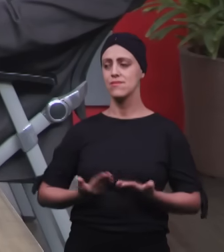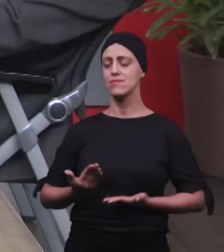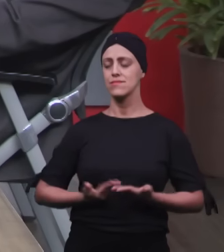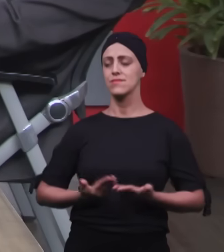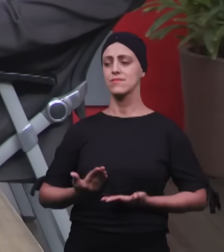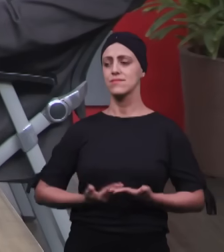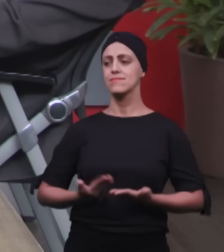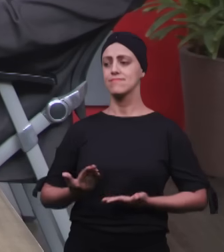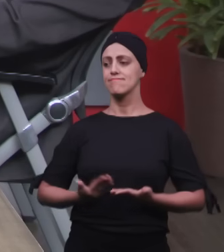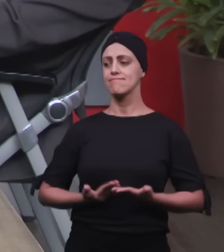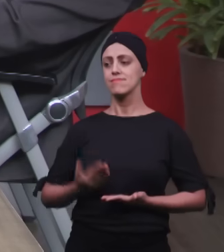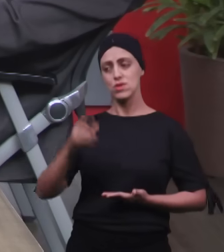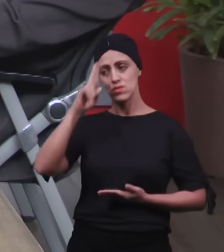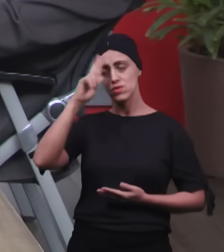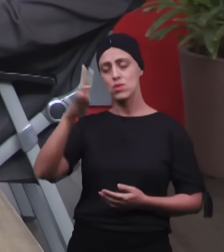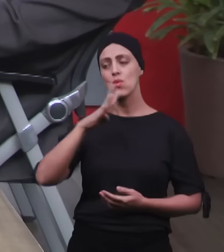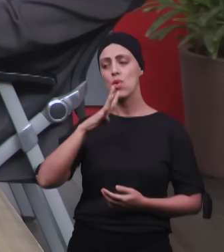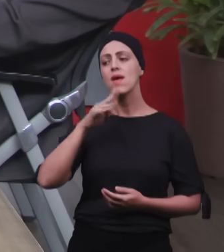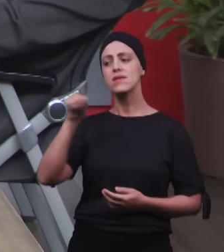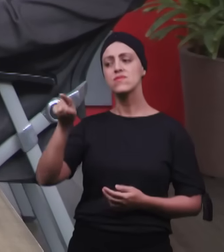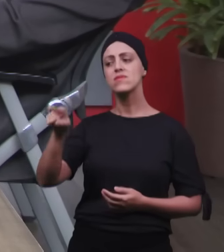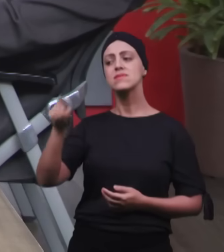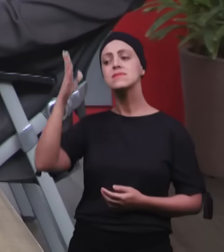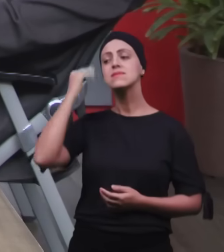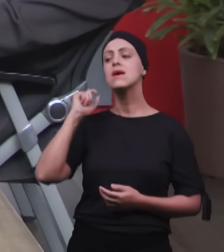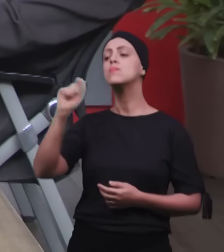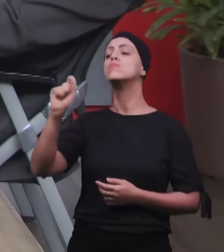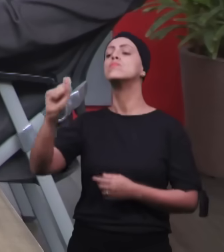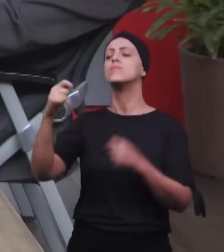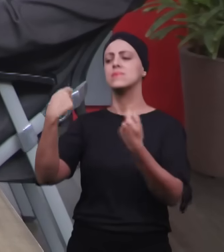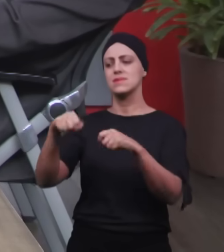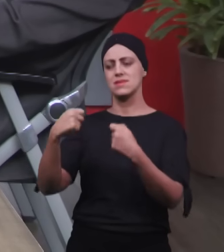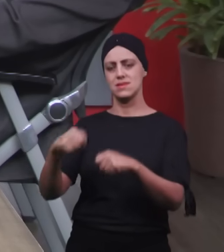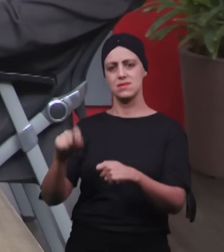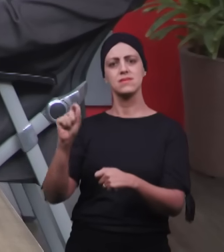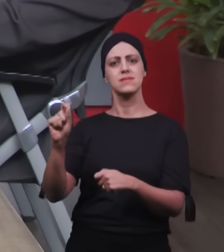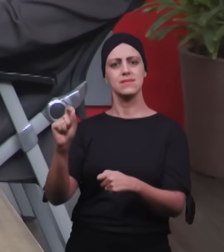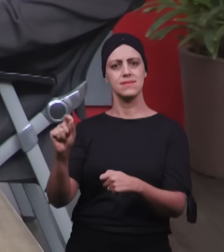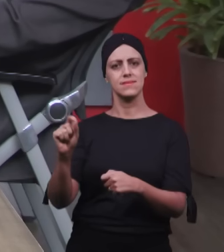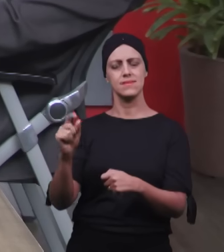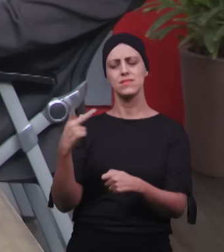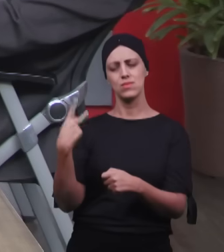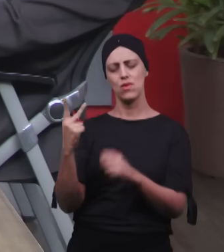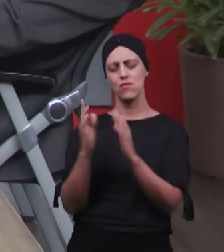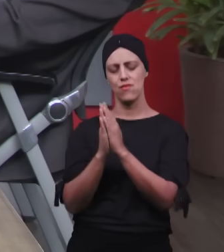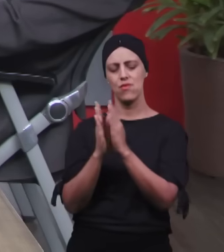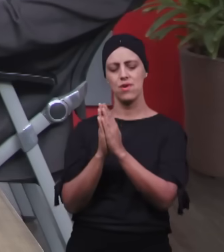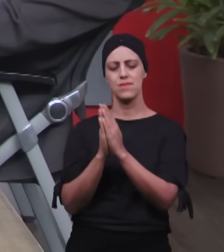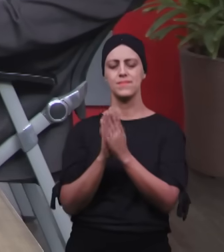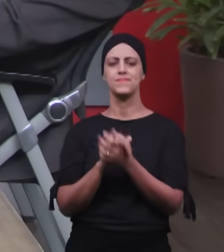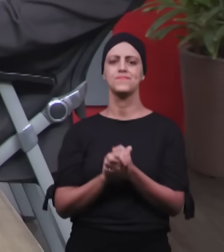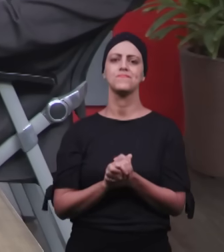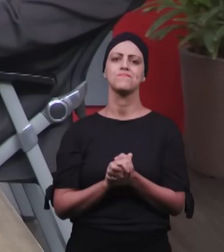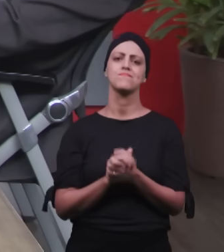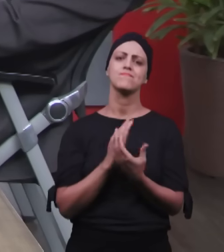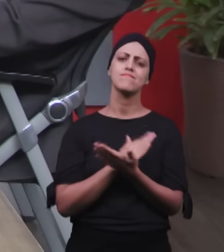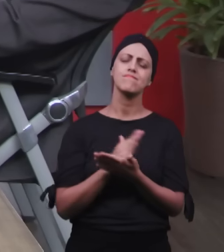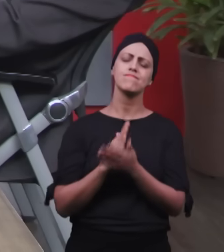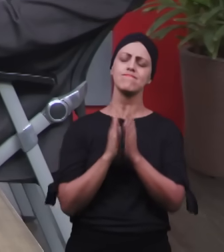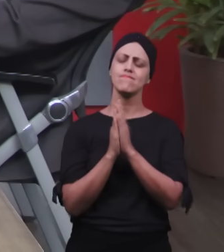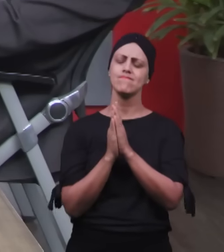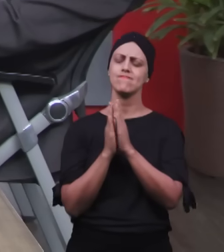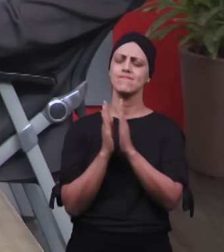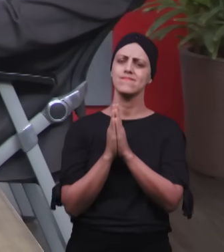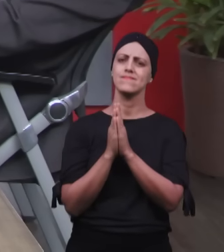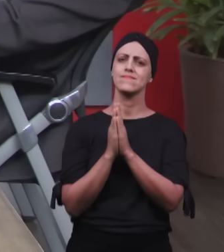né e o senhor sabe o que é necessário o que você precisa mas nós vamos orar vamos colocar dia no Senhor aí